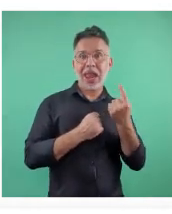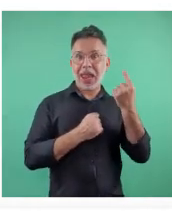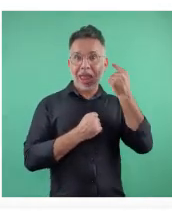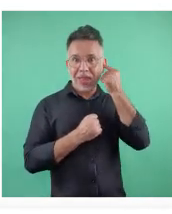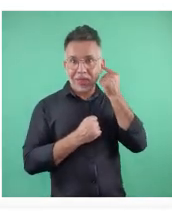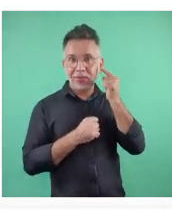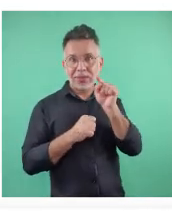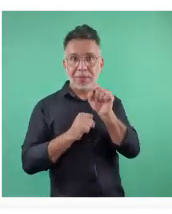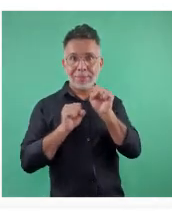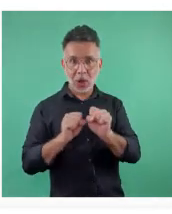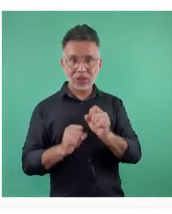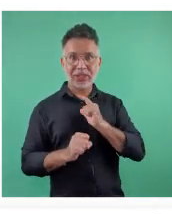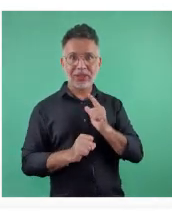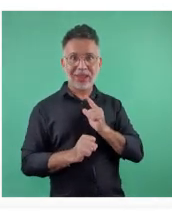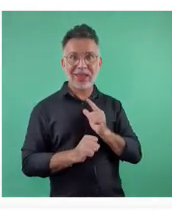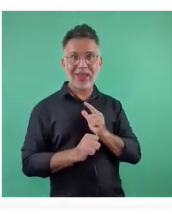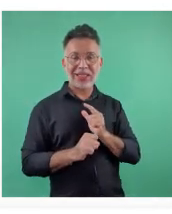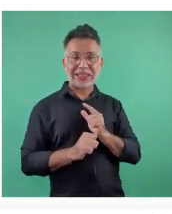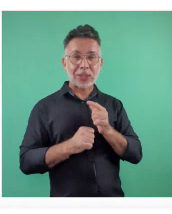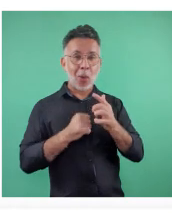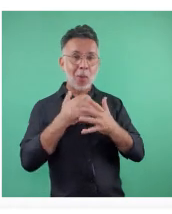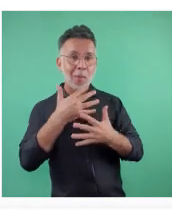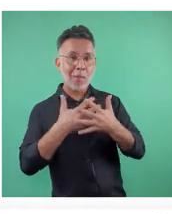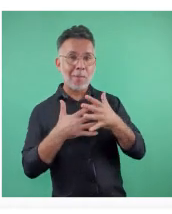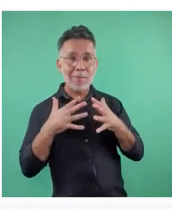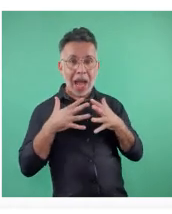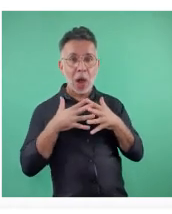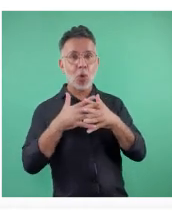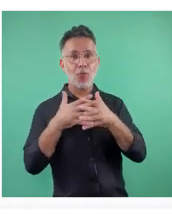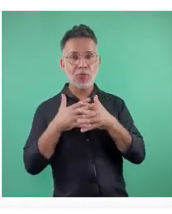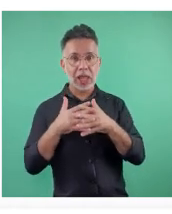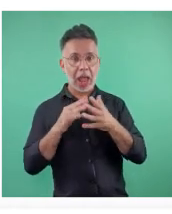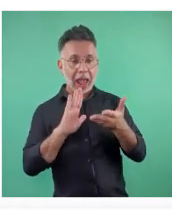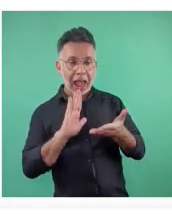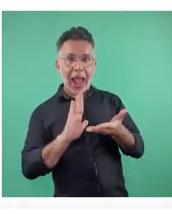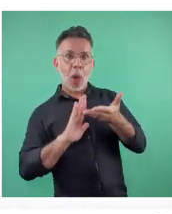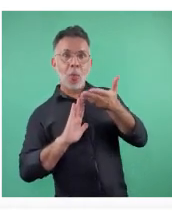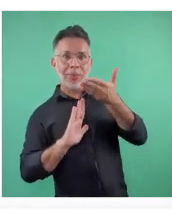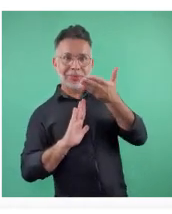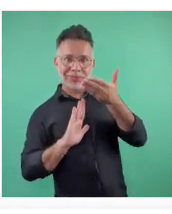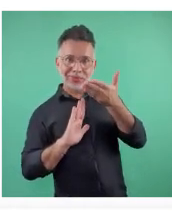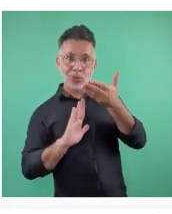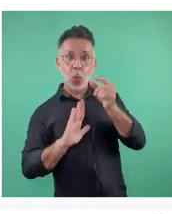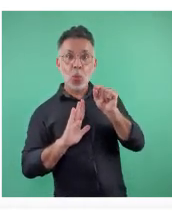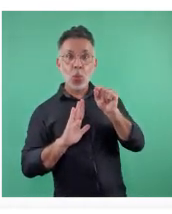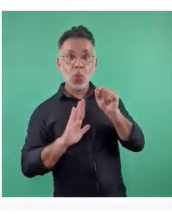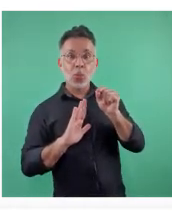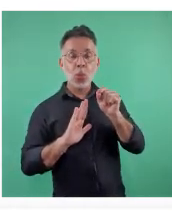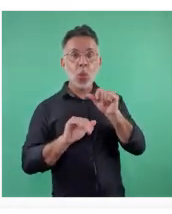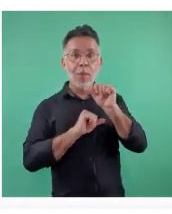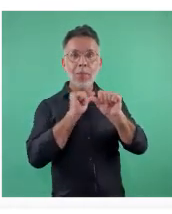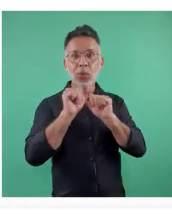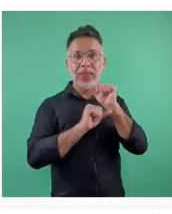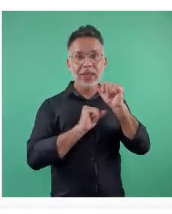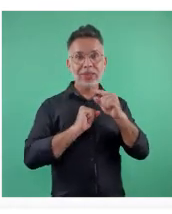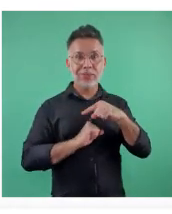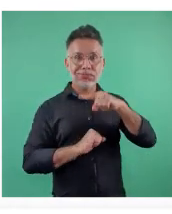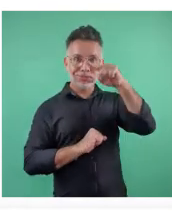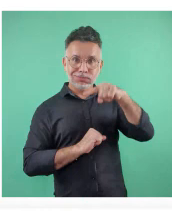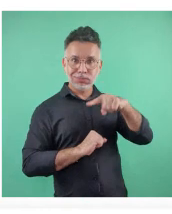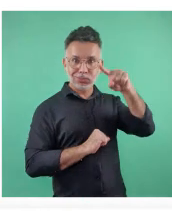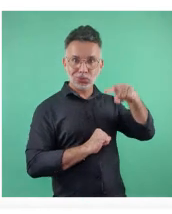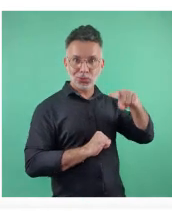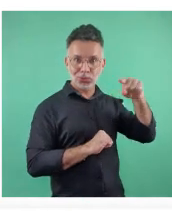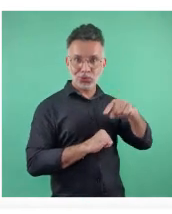você pode ter uma confusão, você confunde aumento de intensidade com mudança de frequência. Os músicos,